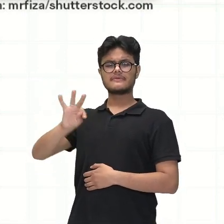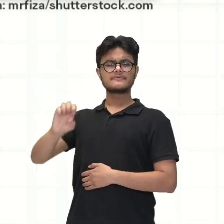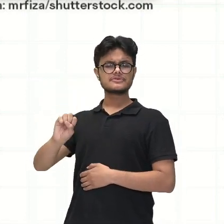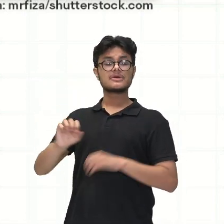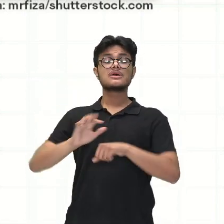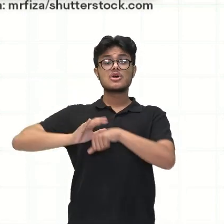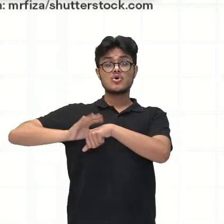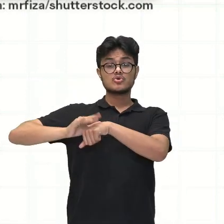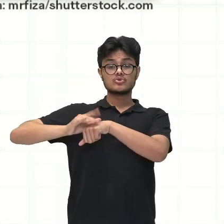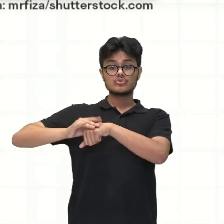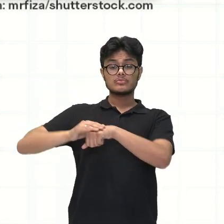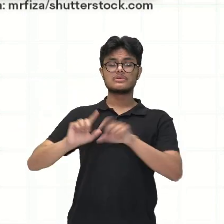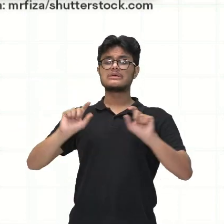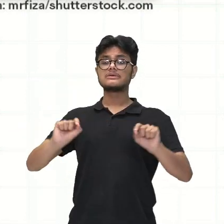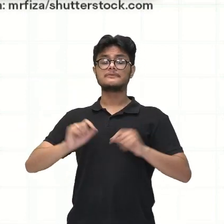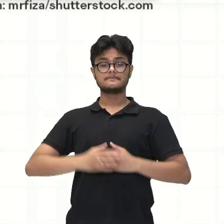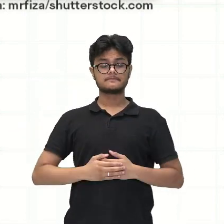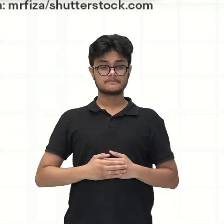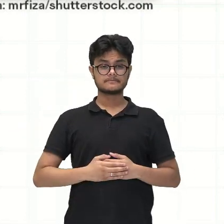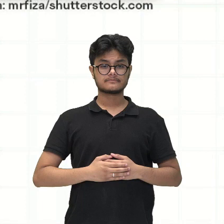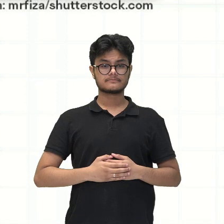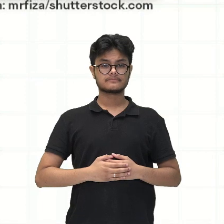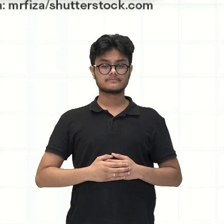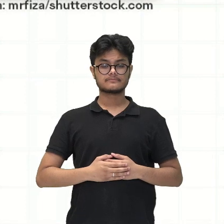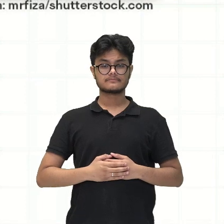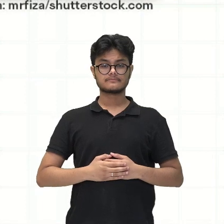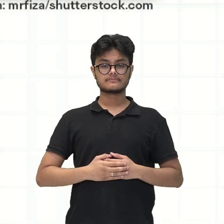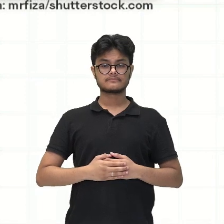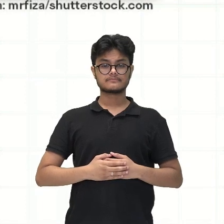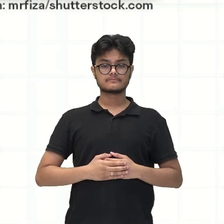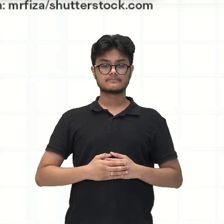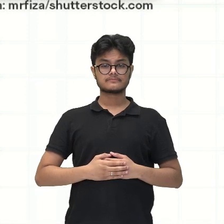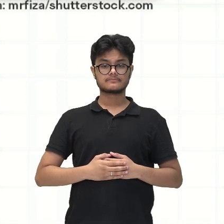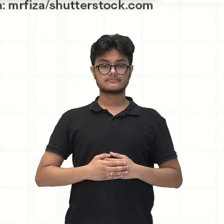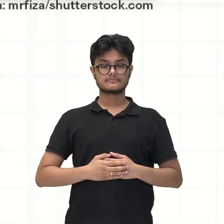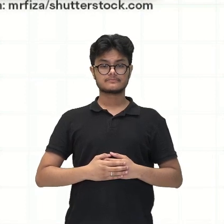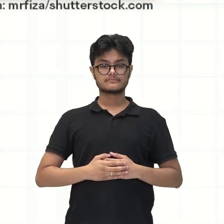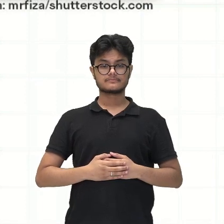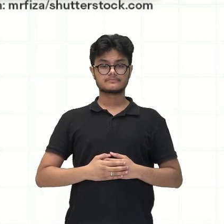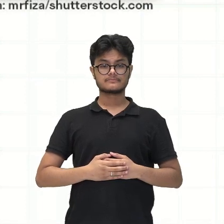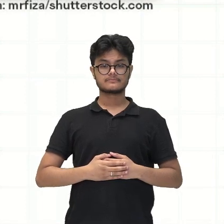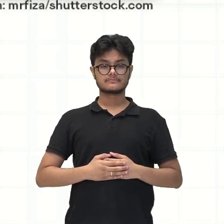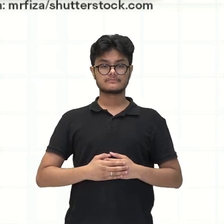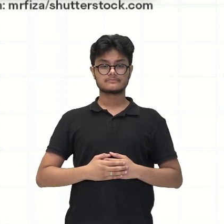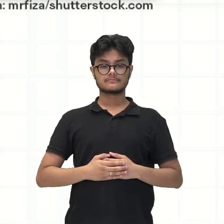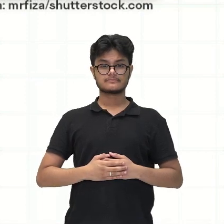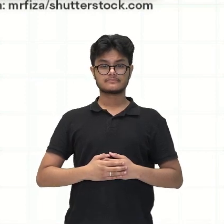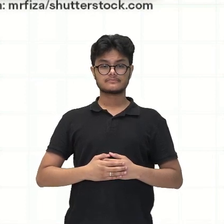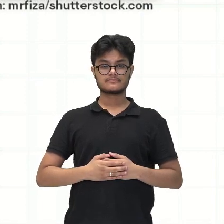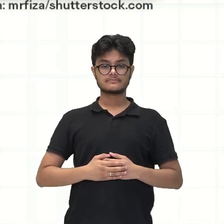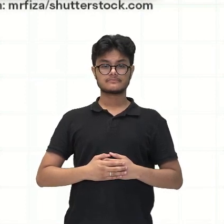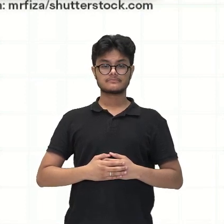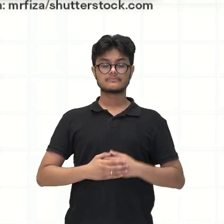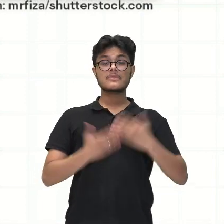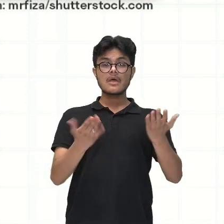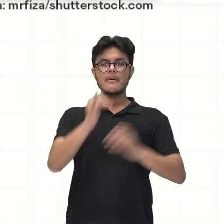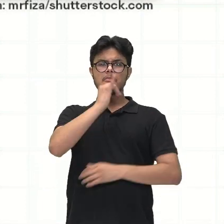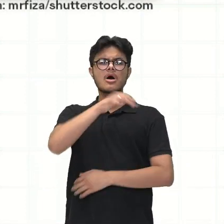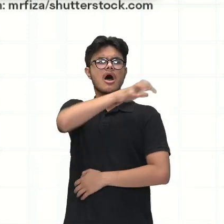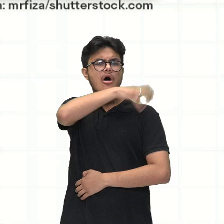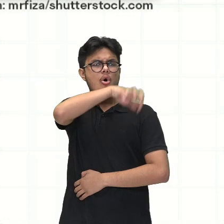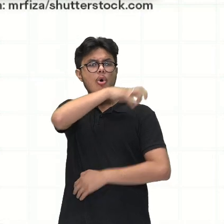com ruminantes. Se eu falo em ruminante, gente, eu estou falando de boi, eu estou falando de cabra, de bode,